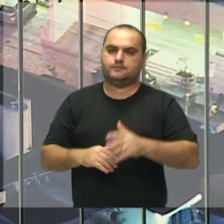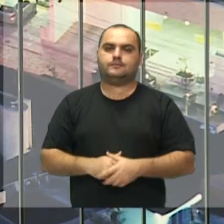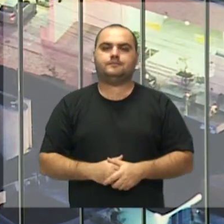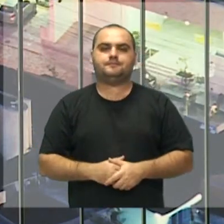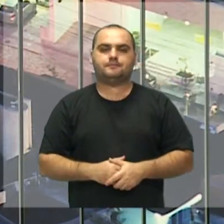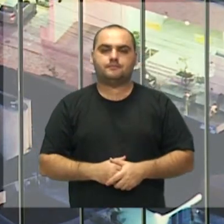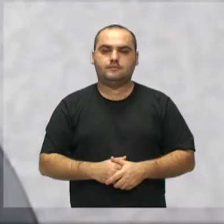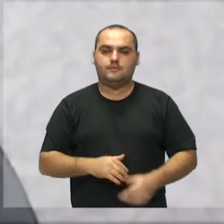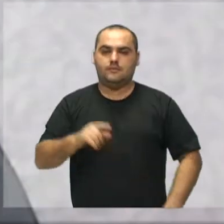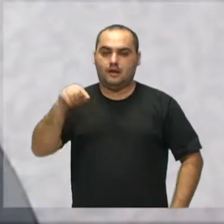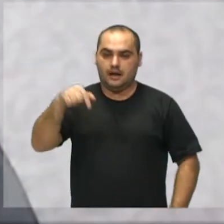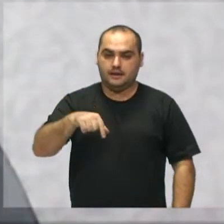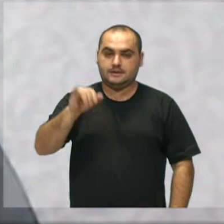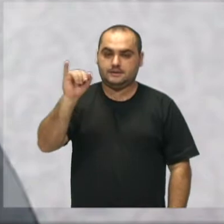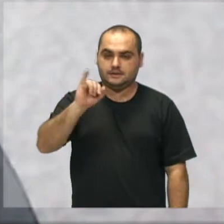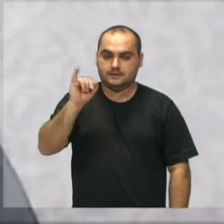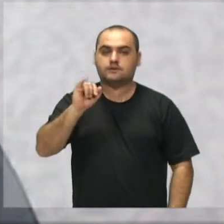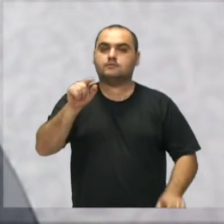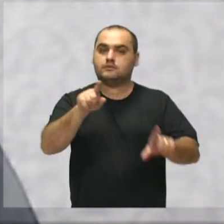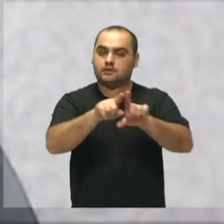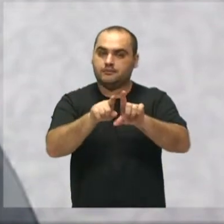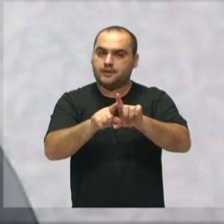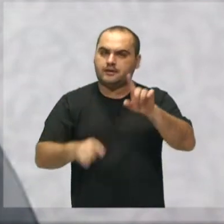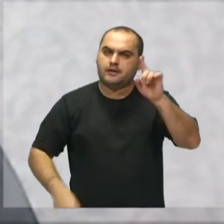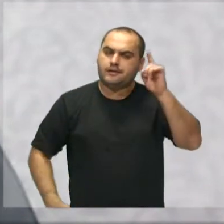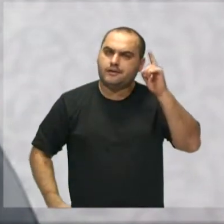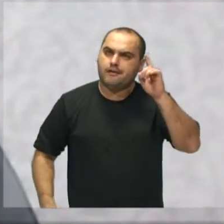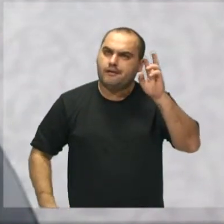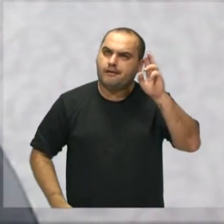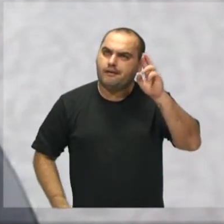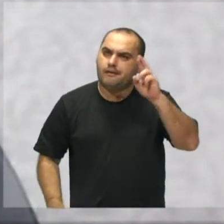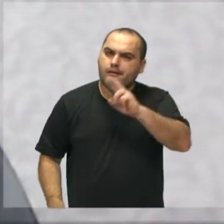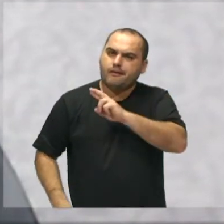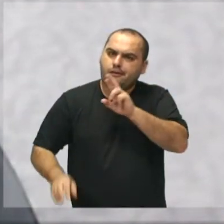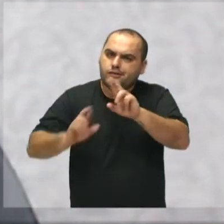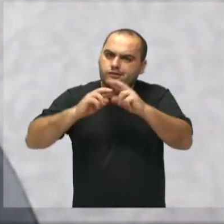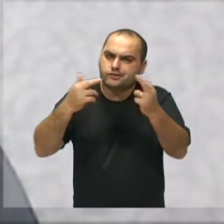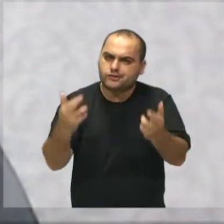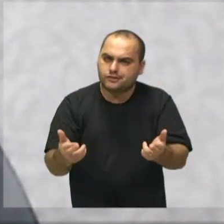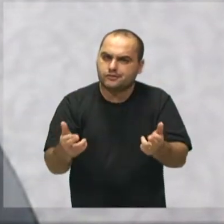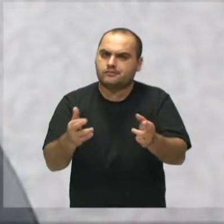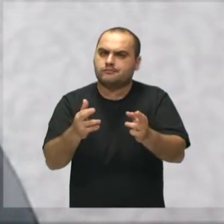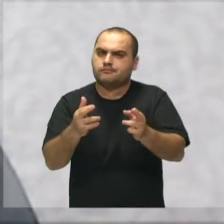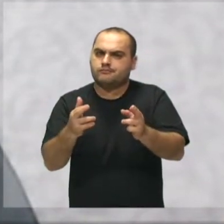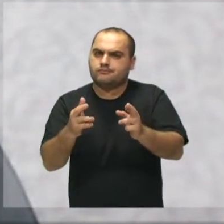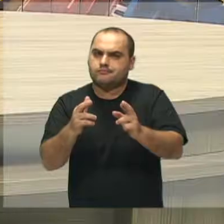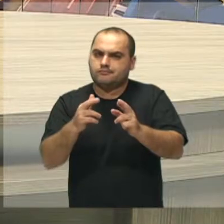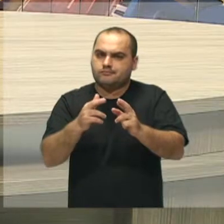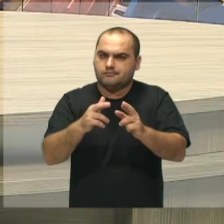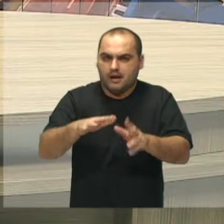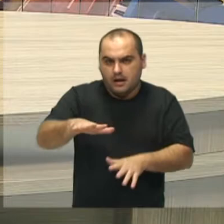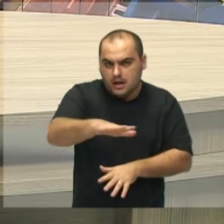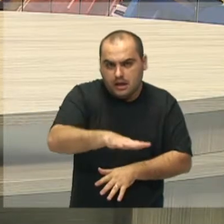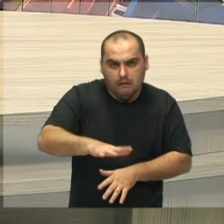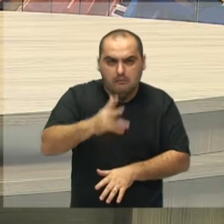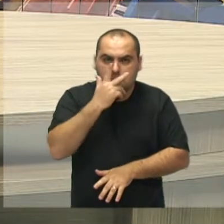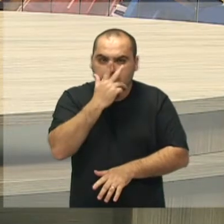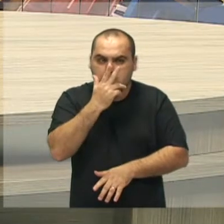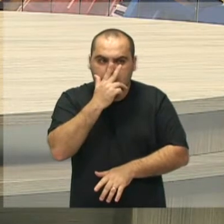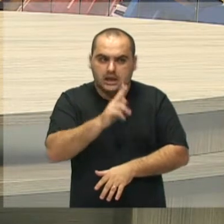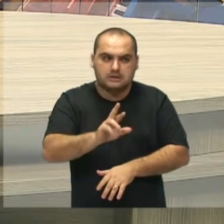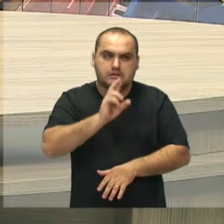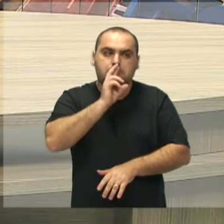Em Itajaí e na região parece que não tiveram muito resultado, mas no Brasil, em algumas capitais como Florianópolis, o resultado foi